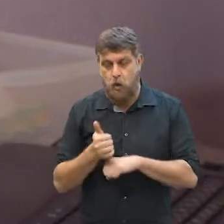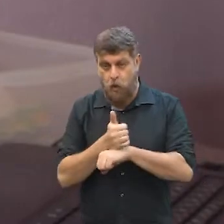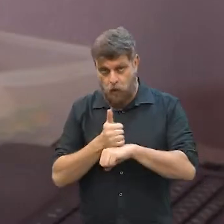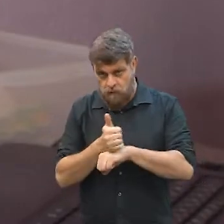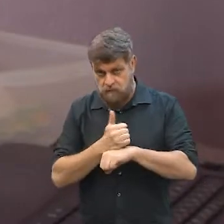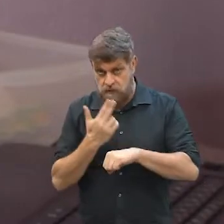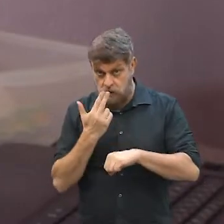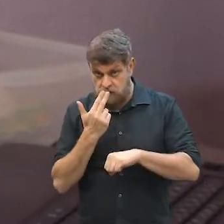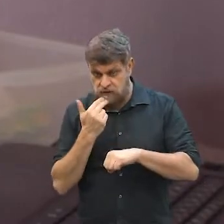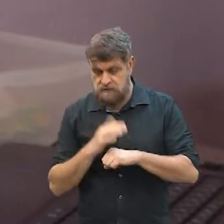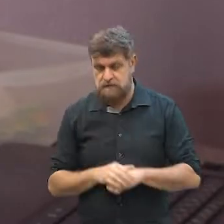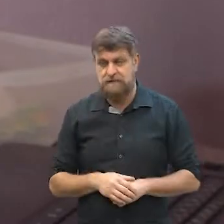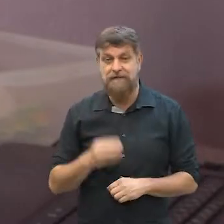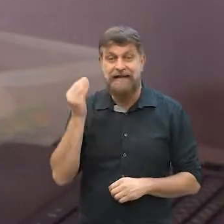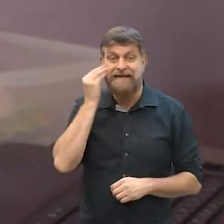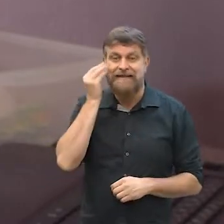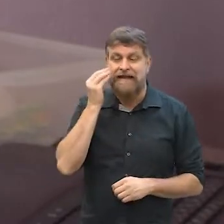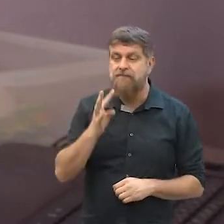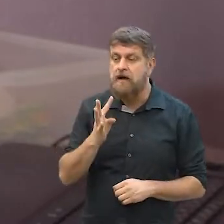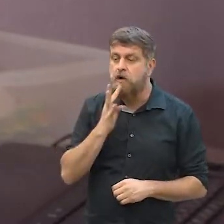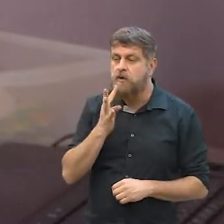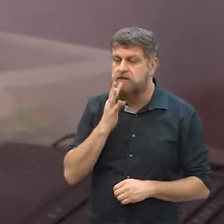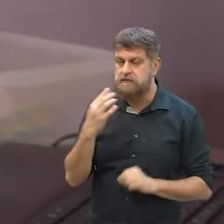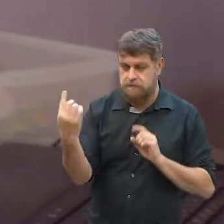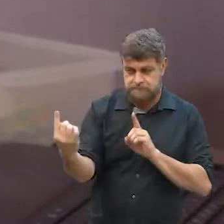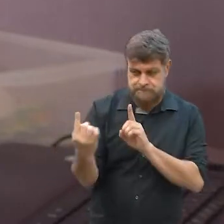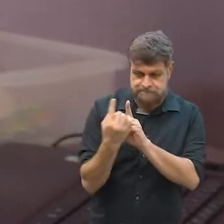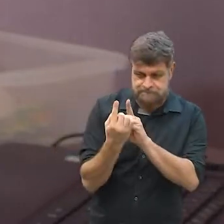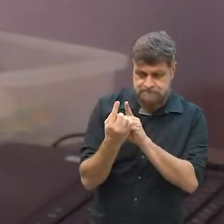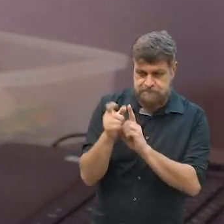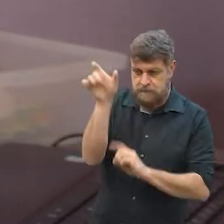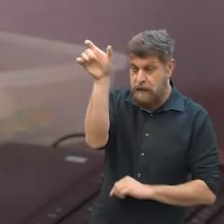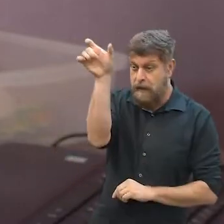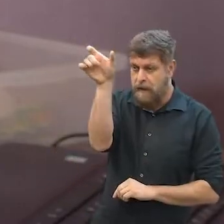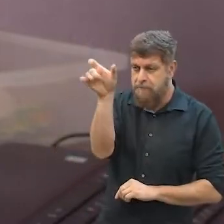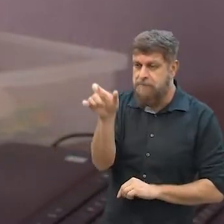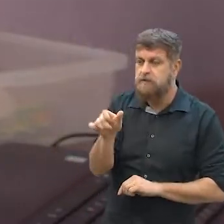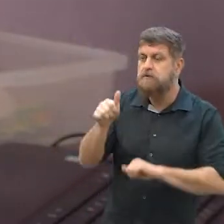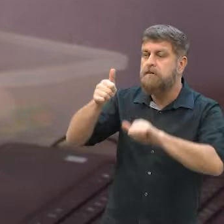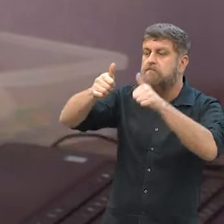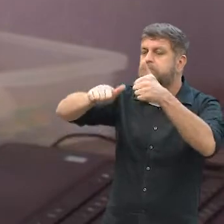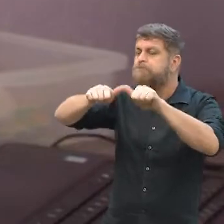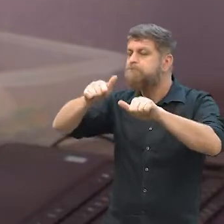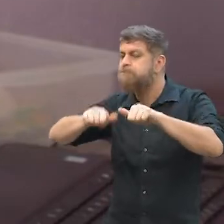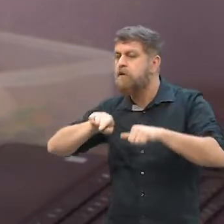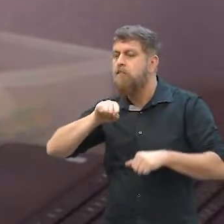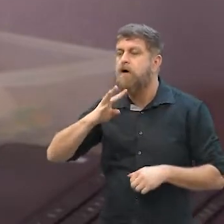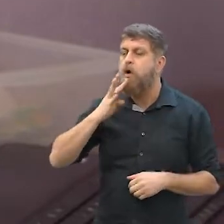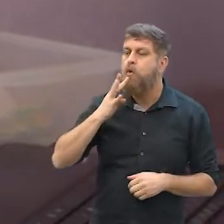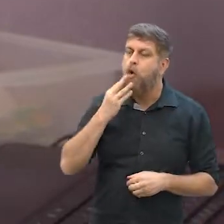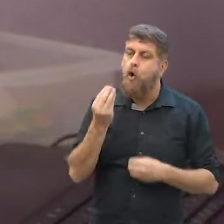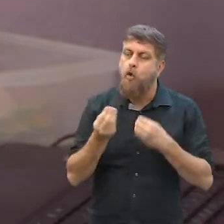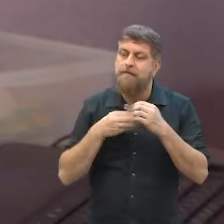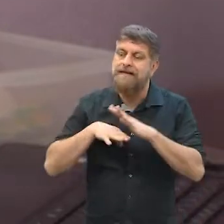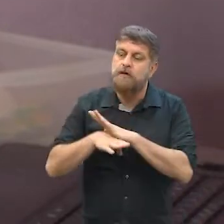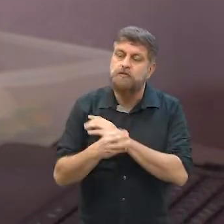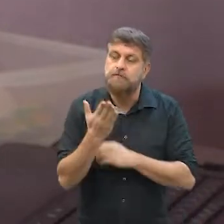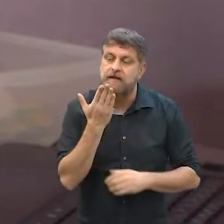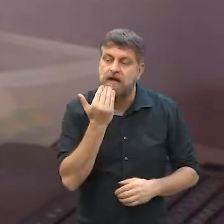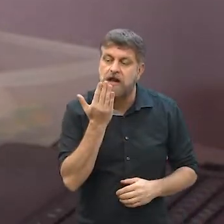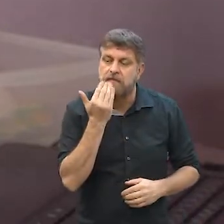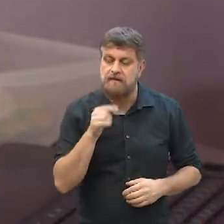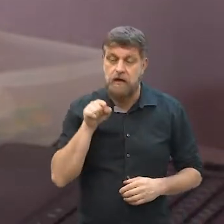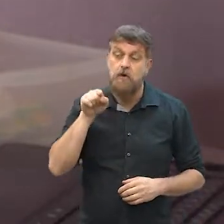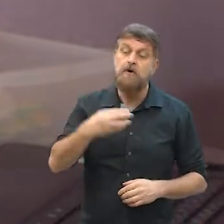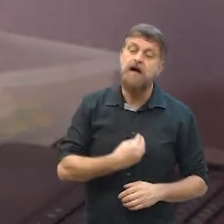profissional nutricionista, ele vai conhecer esse paciente, né, esse indivíduo, os hábitos alimentares, os hábitos